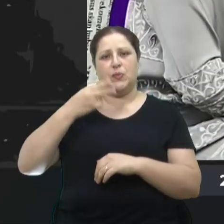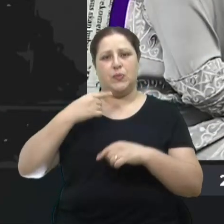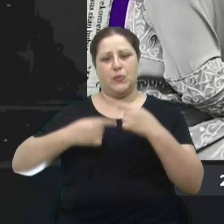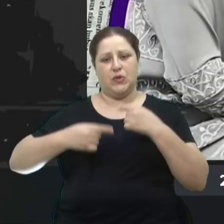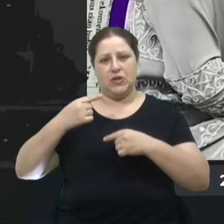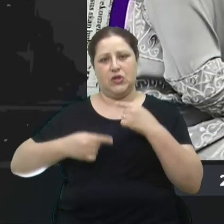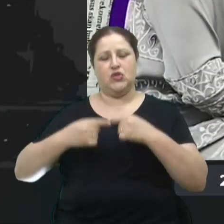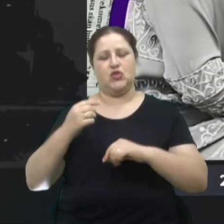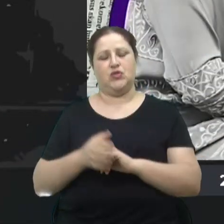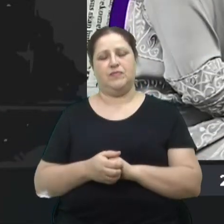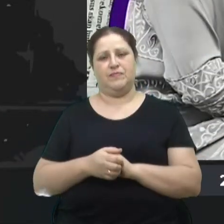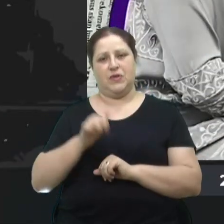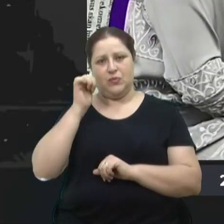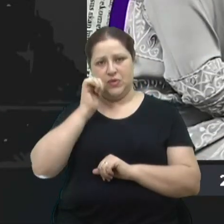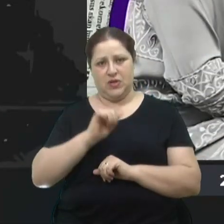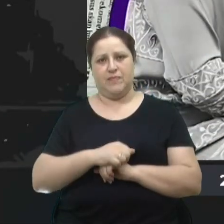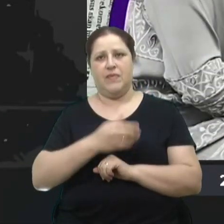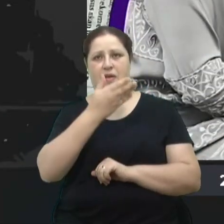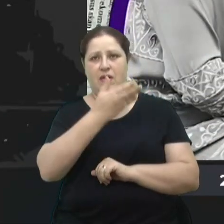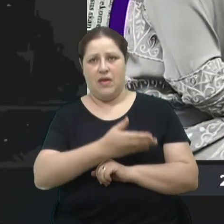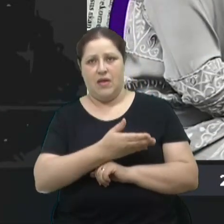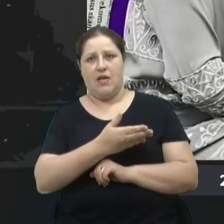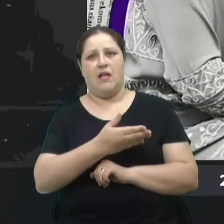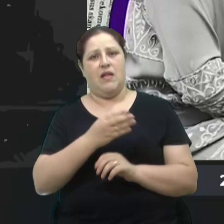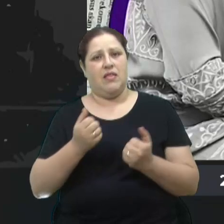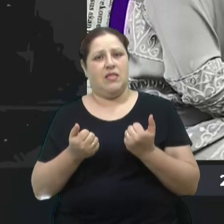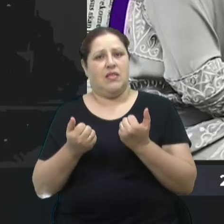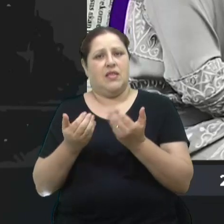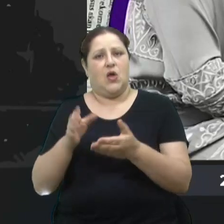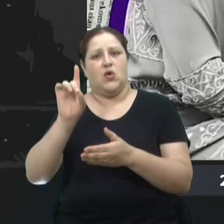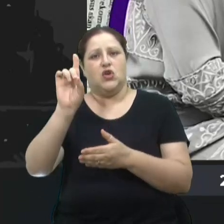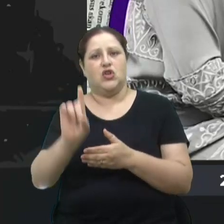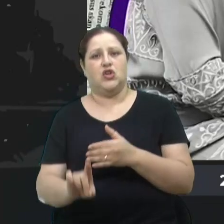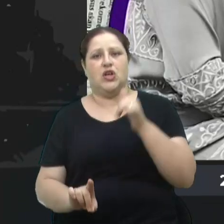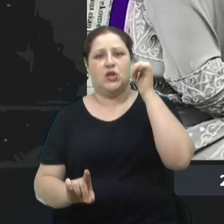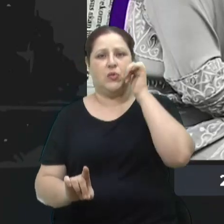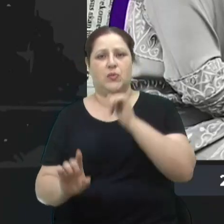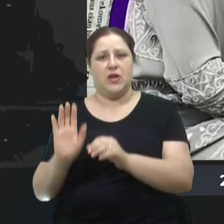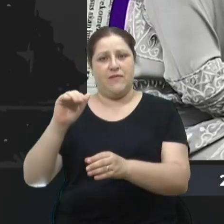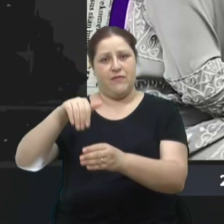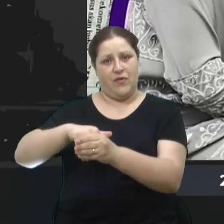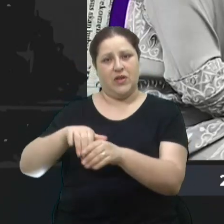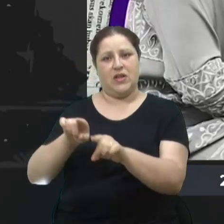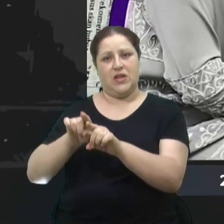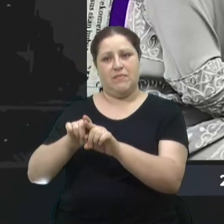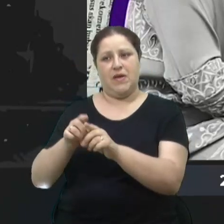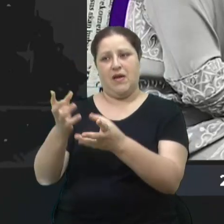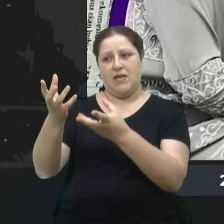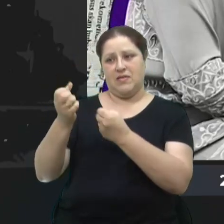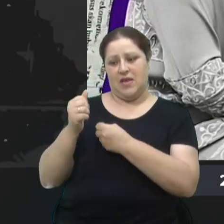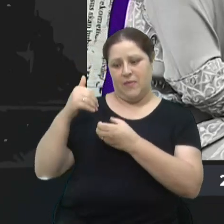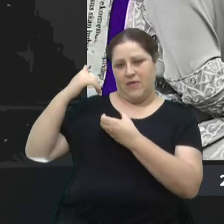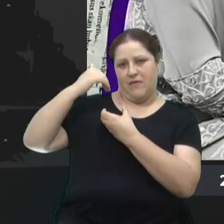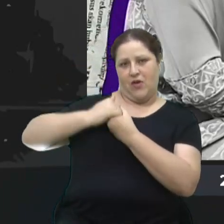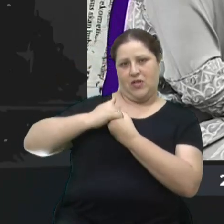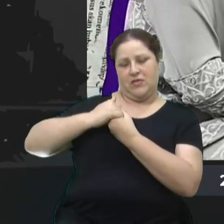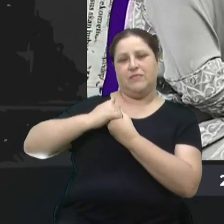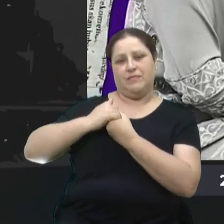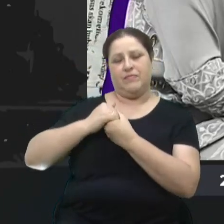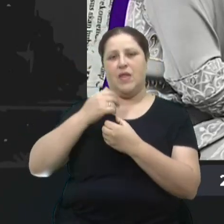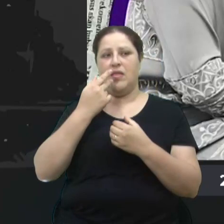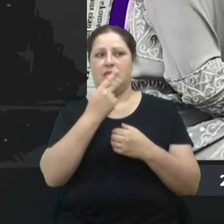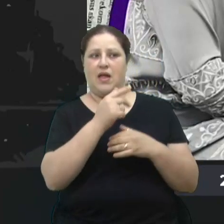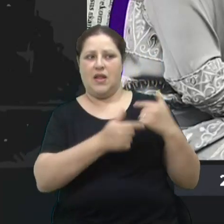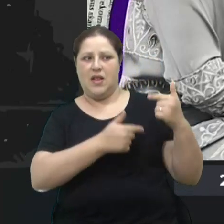da legislação que permitiu o direito às mulheres de votar e serem votadas. Sua atuação parlamentar não se